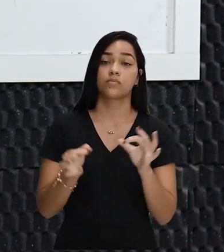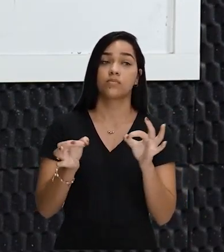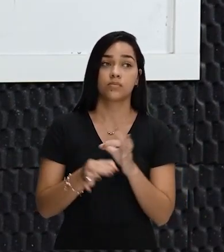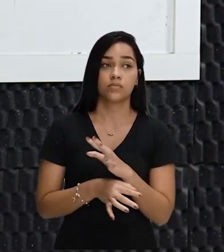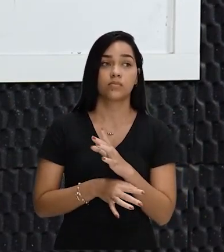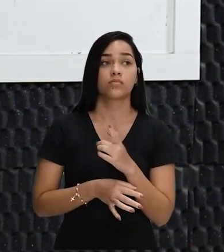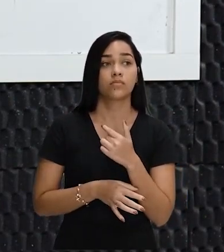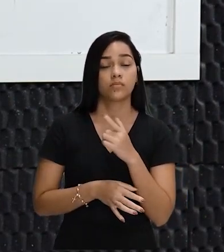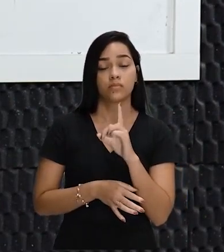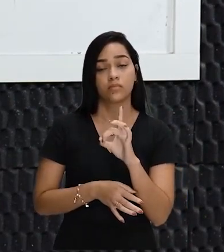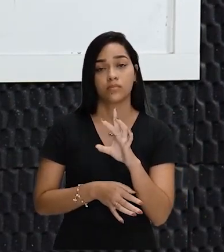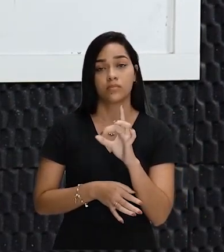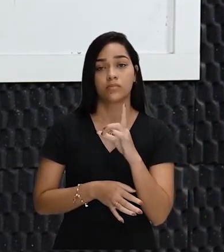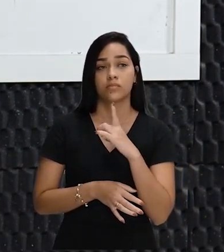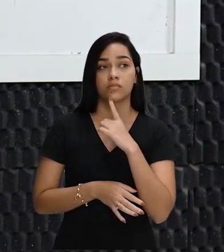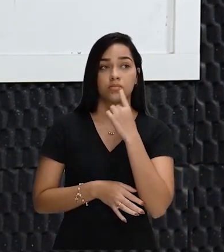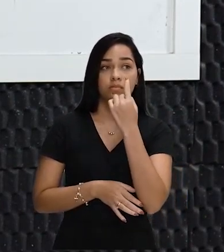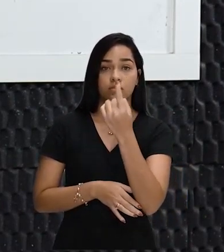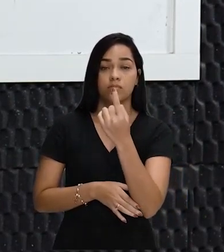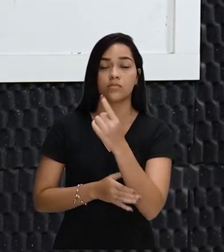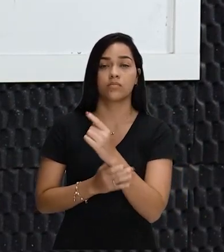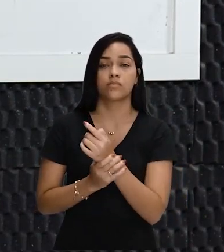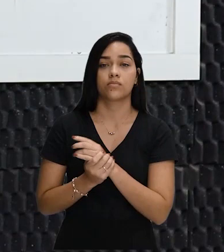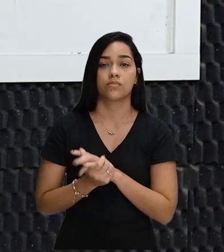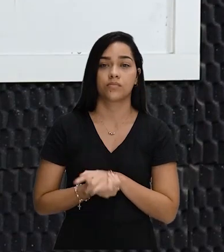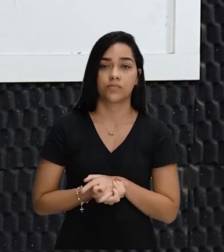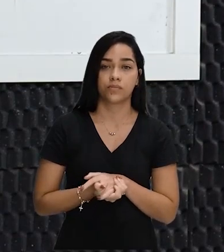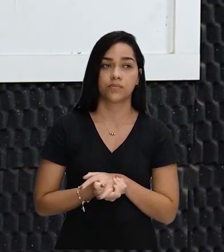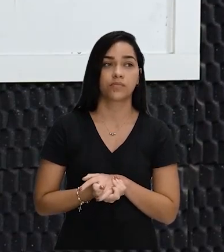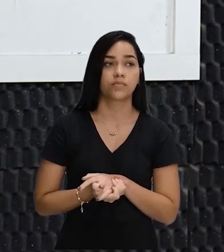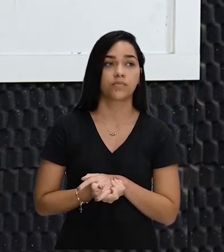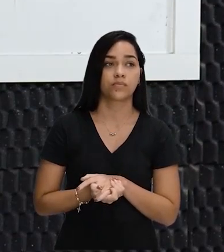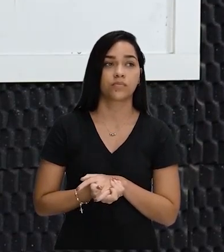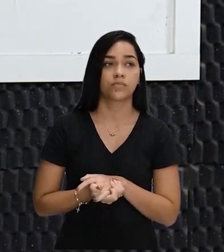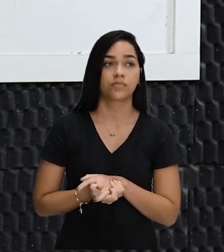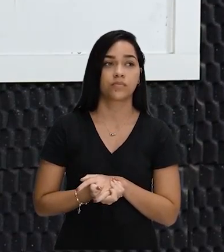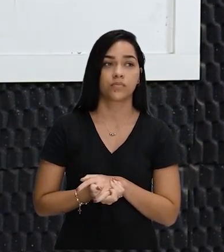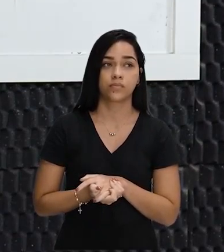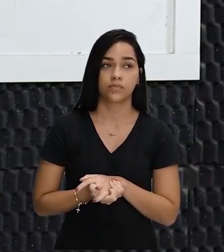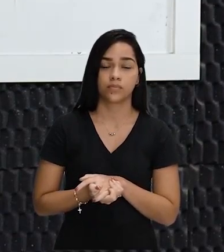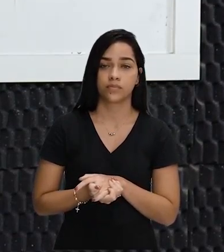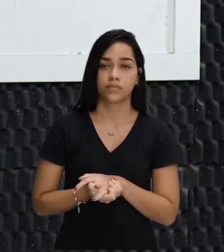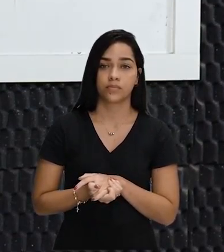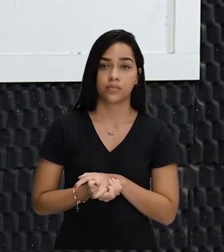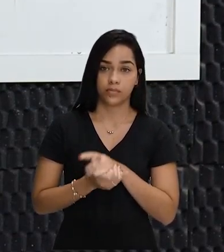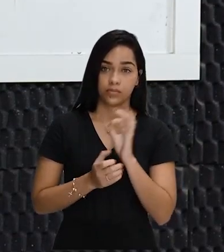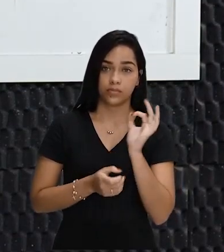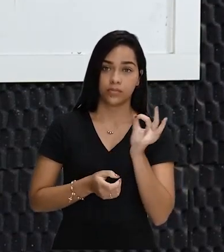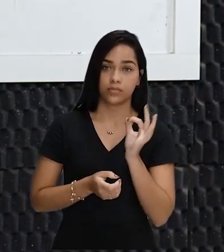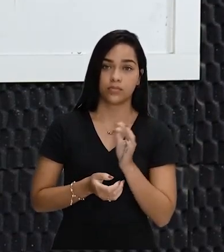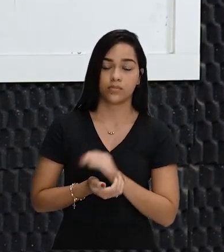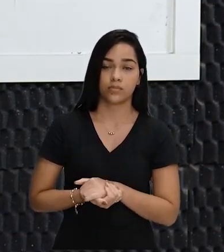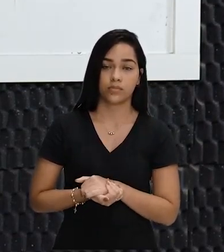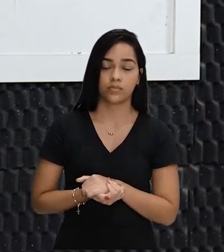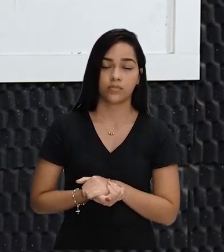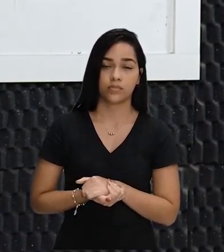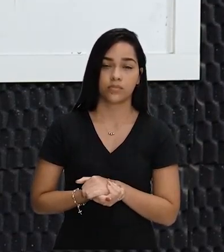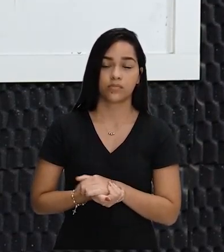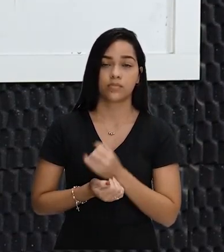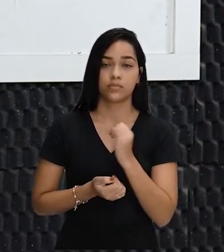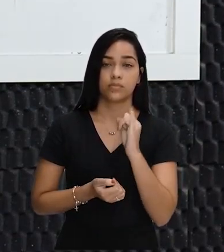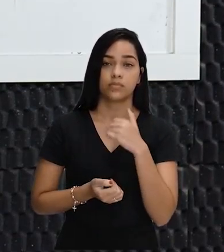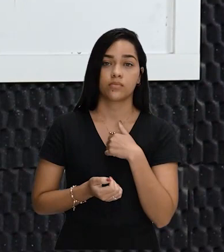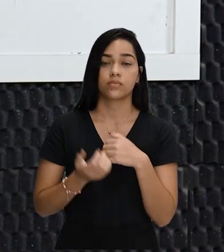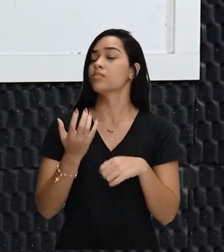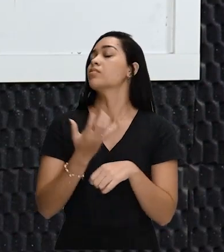último aqui eu tenho apenas uma opção que eu tenho que colocar o cinto tá então se eu